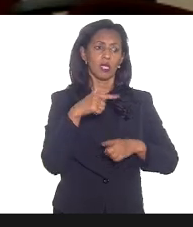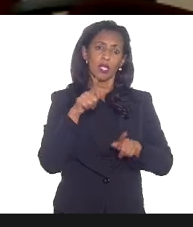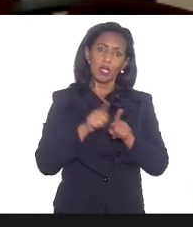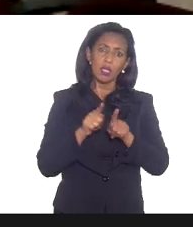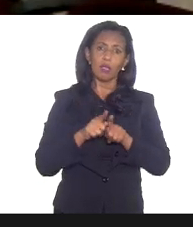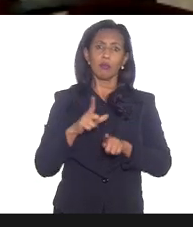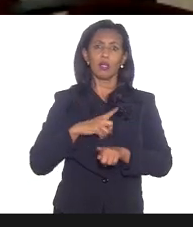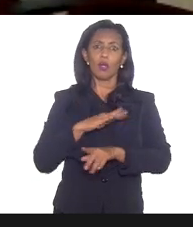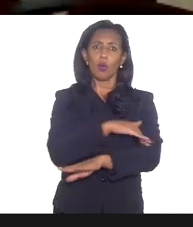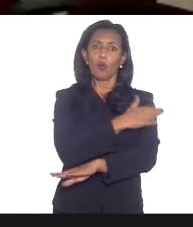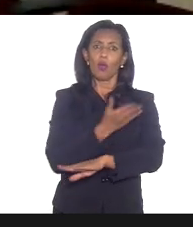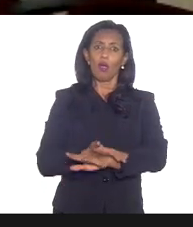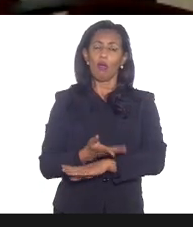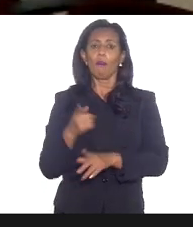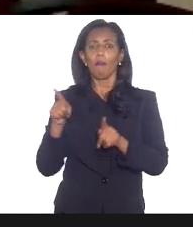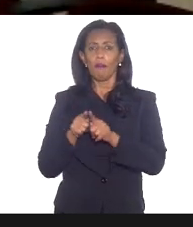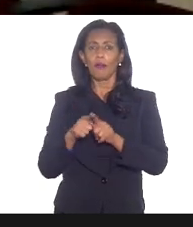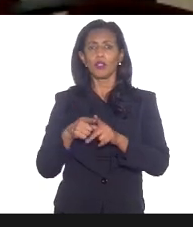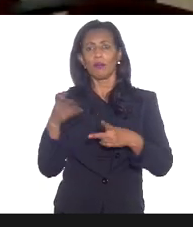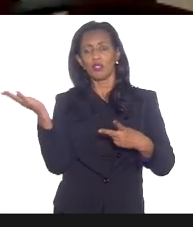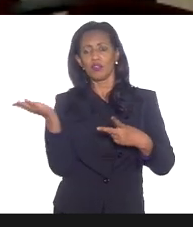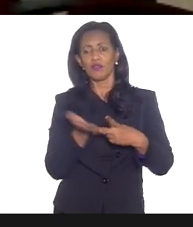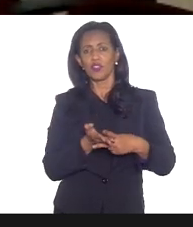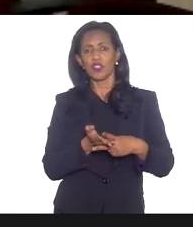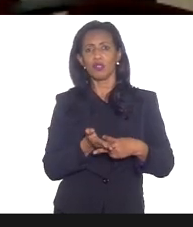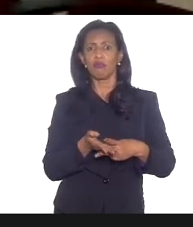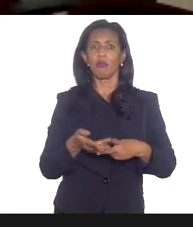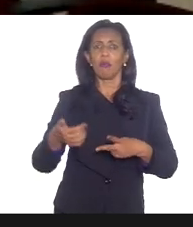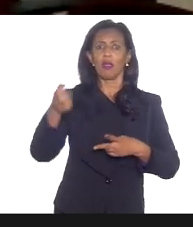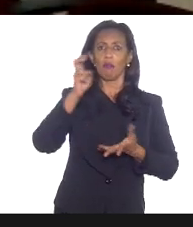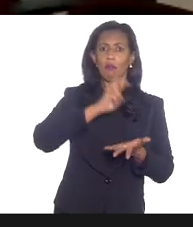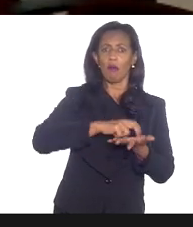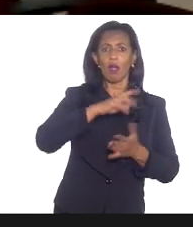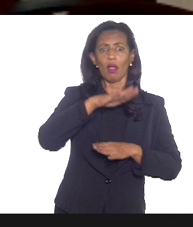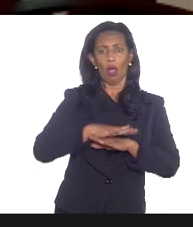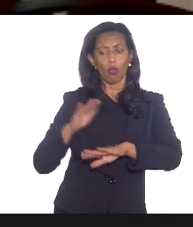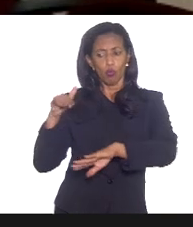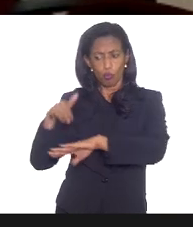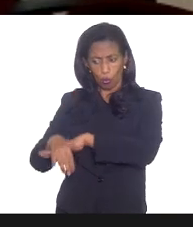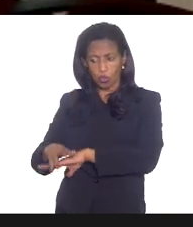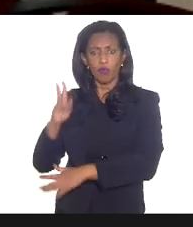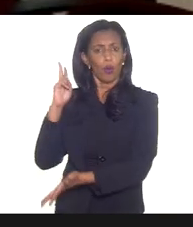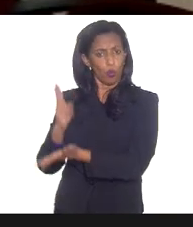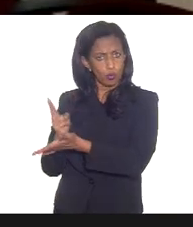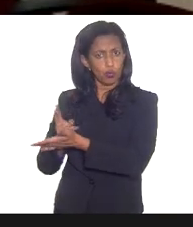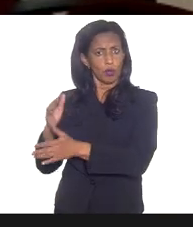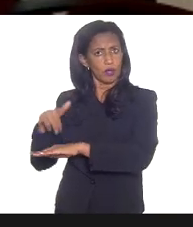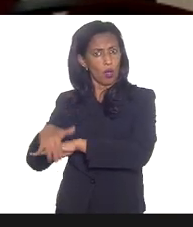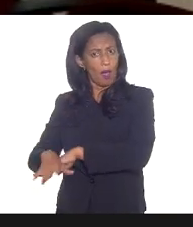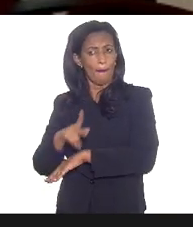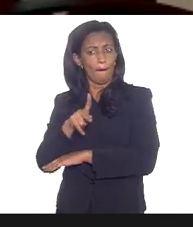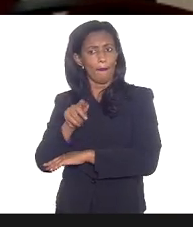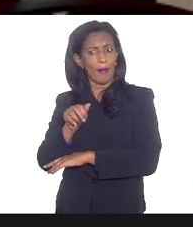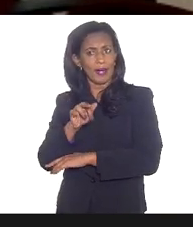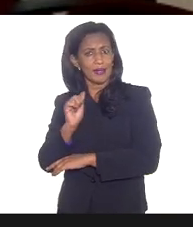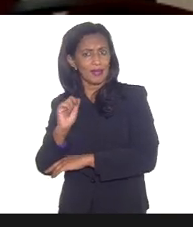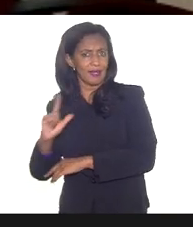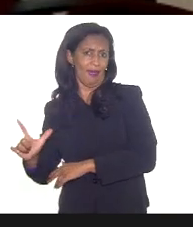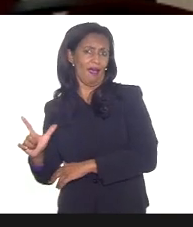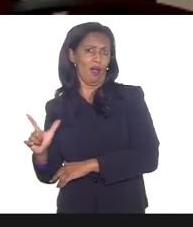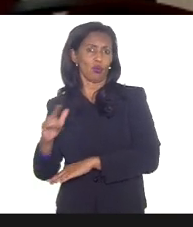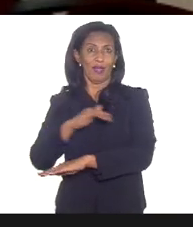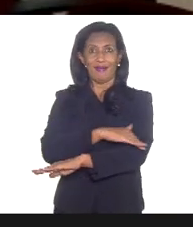mas horário parcial. Então, o noturno ele continuará sendo noturno, no horário parcial. Nós não teremos o